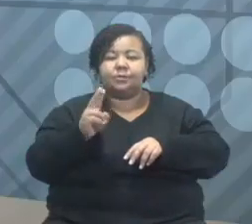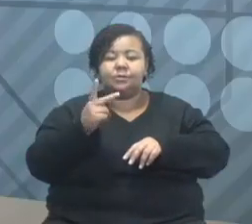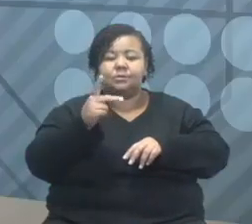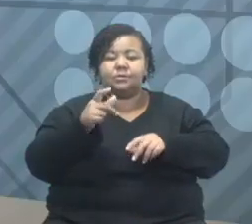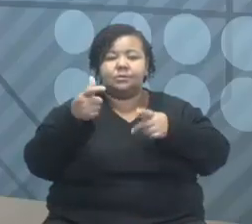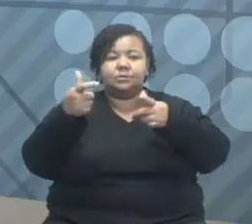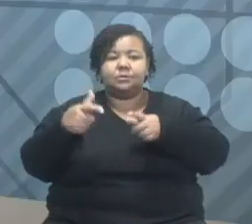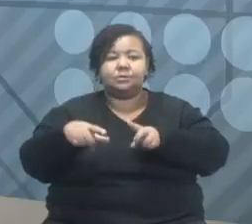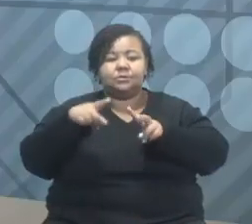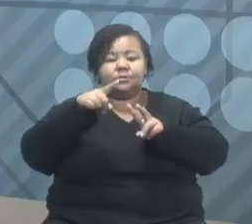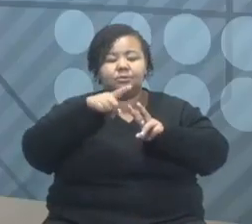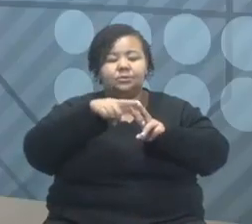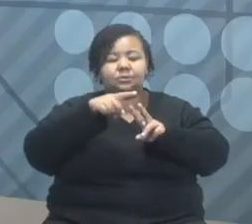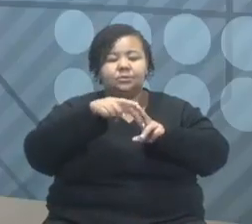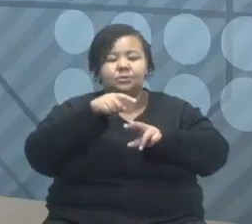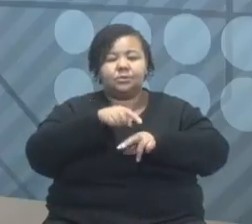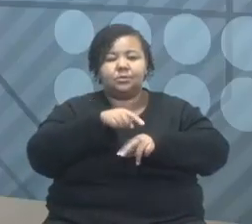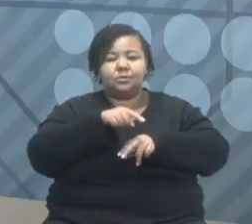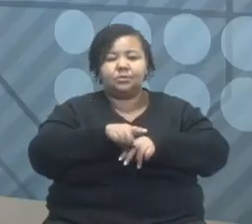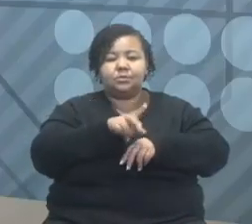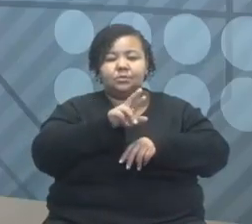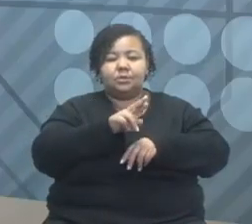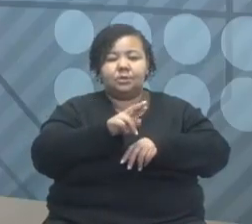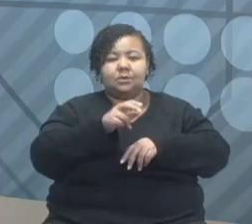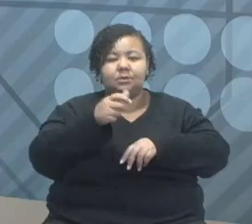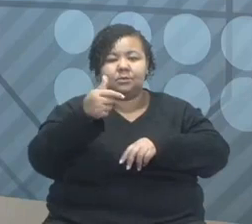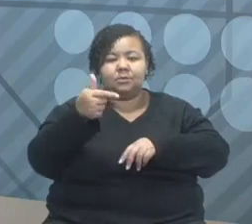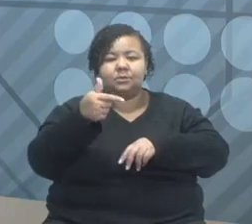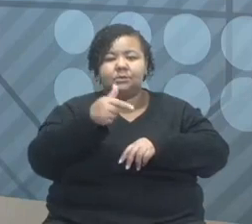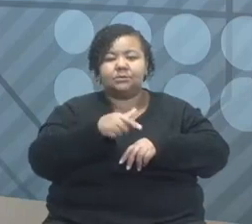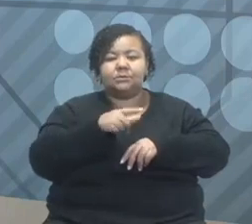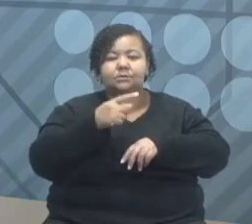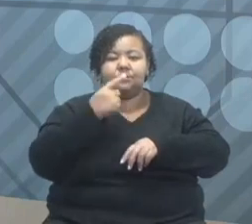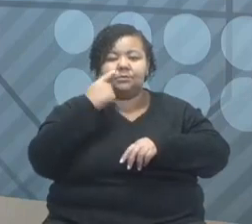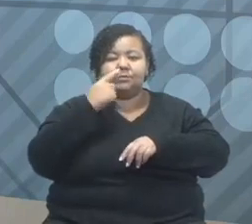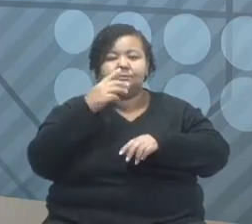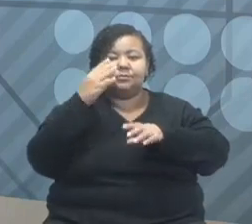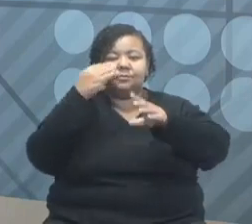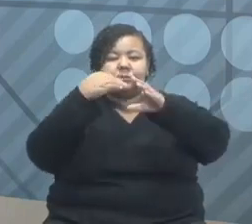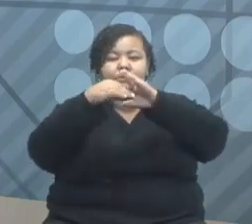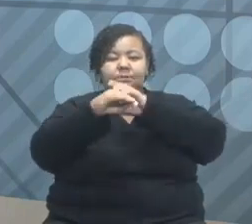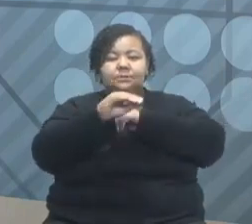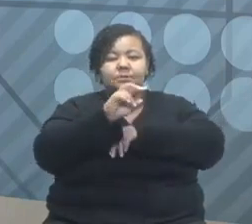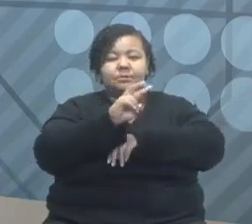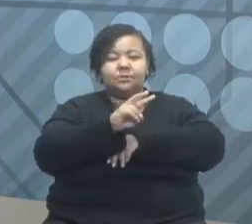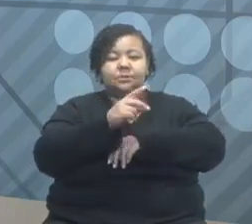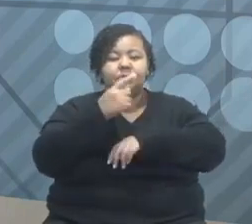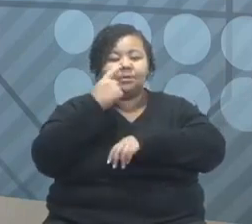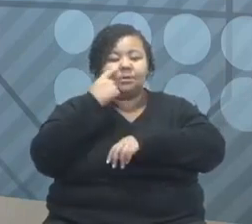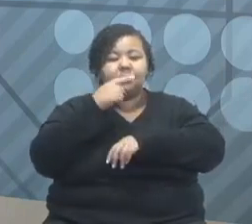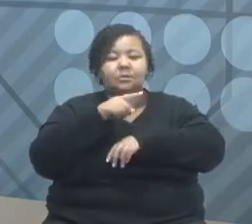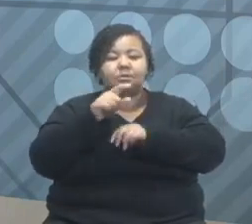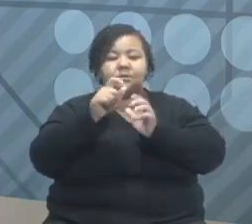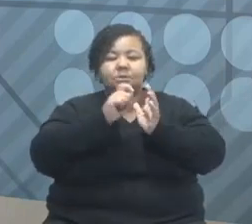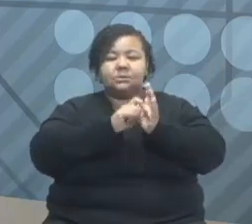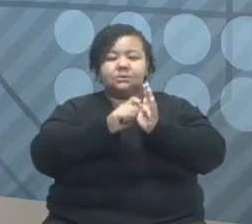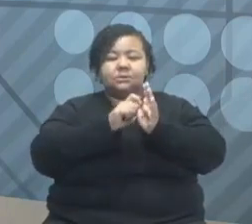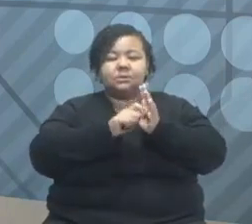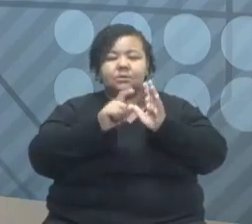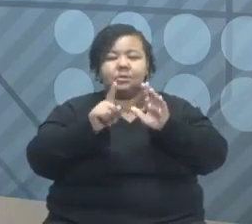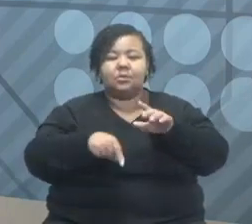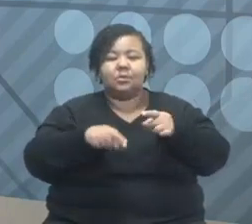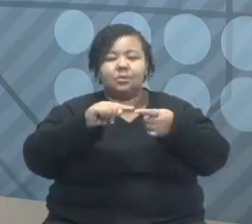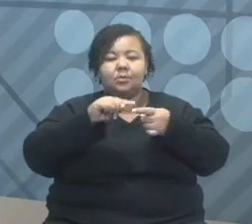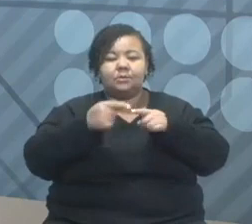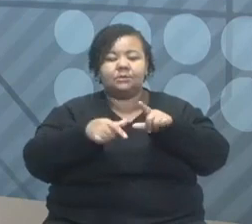espaço vetorial do R2. Então, eu dei para você um vetor v e quero que você o escreva como